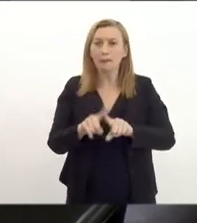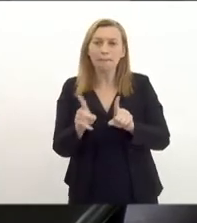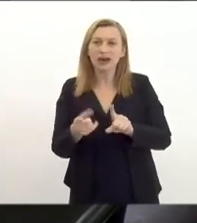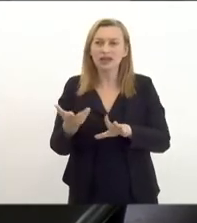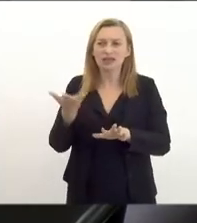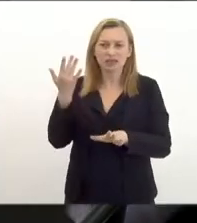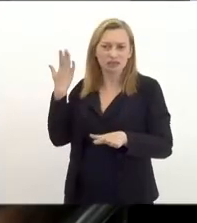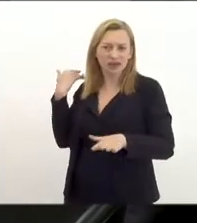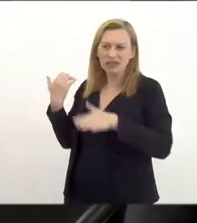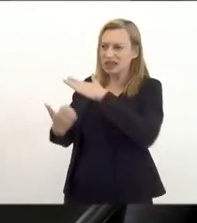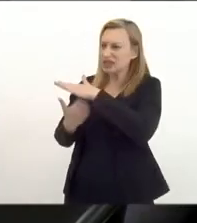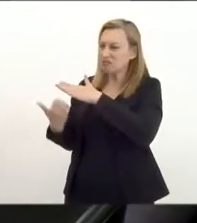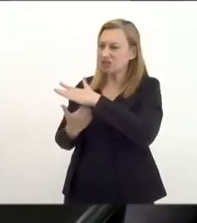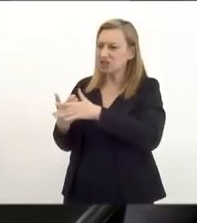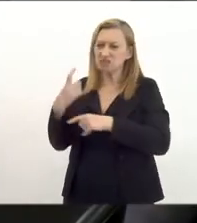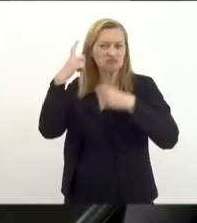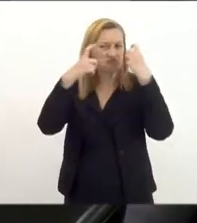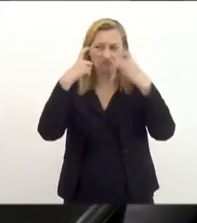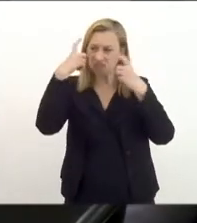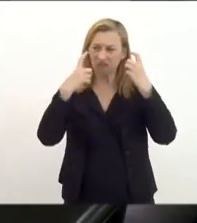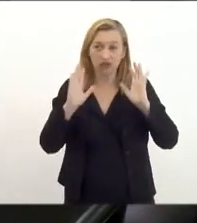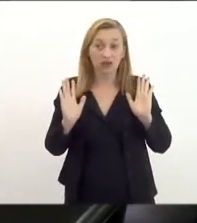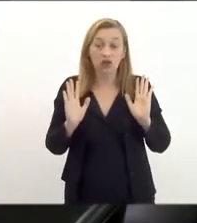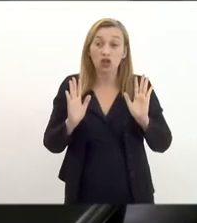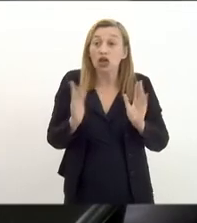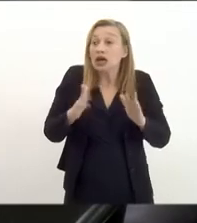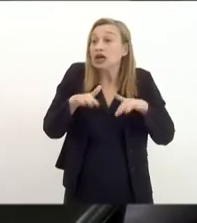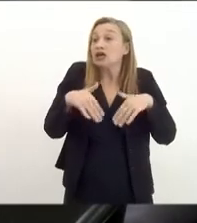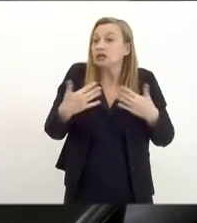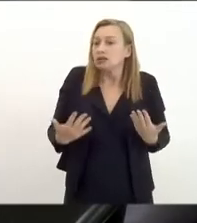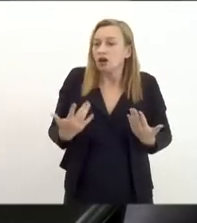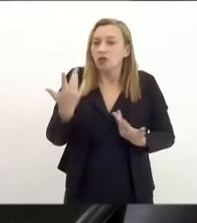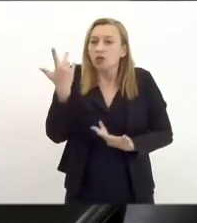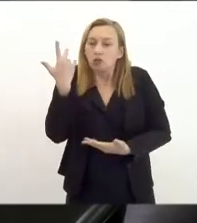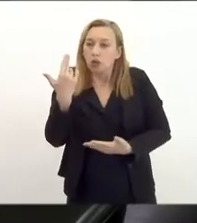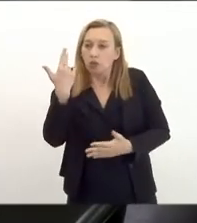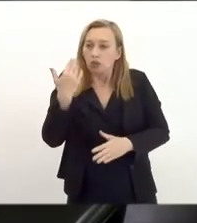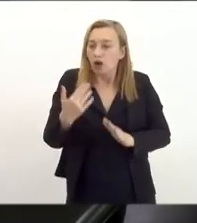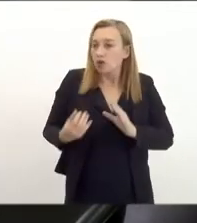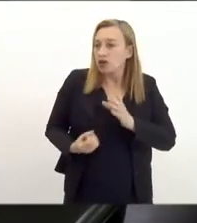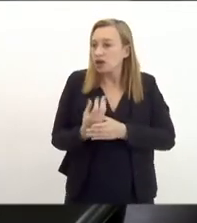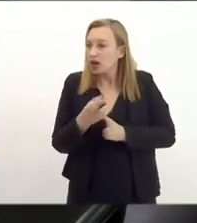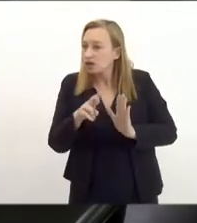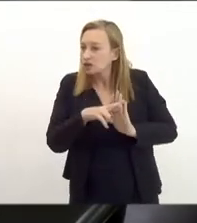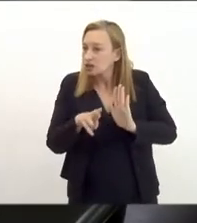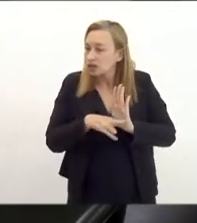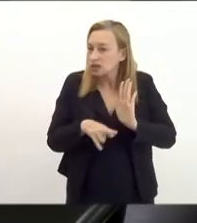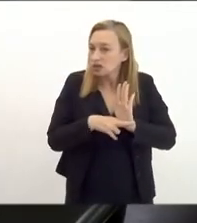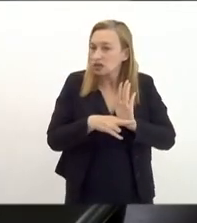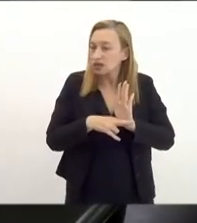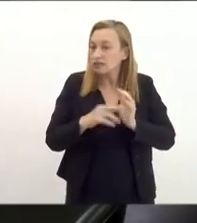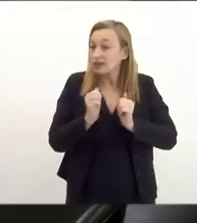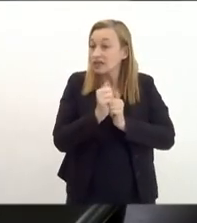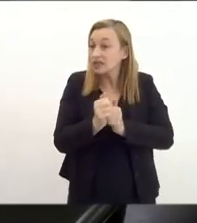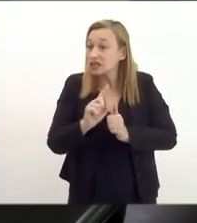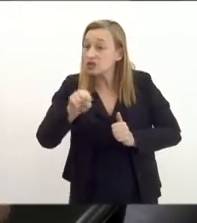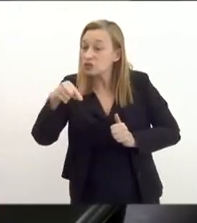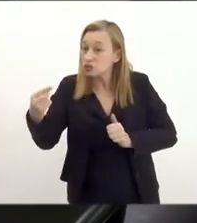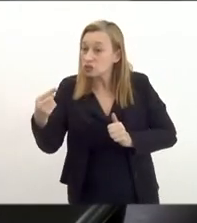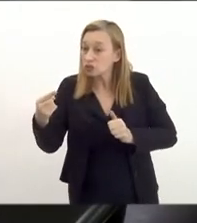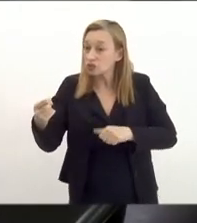as empresas daquela época não tinham isso então a normativa constituída exatamente para seguir as outras fases